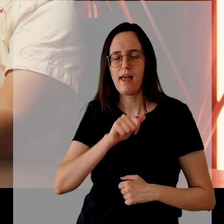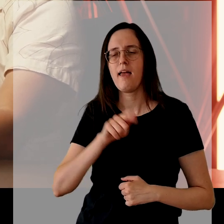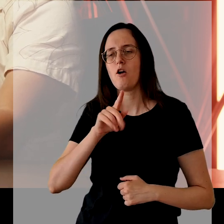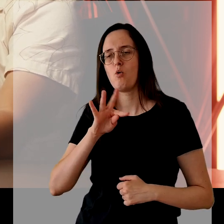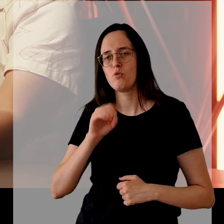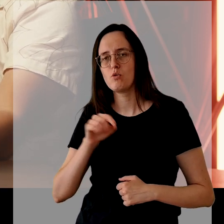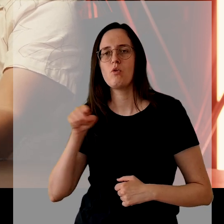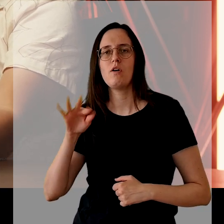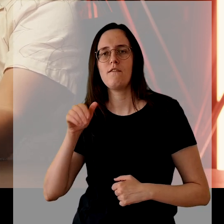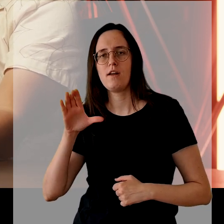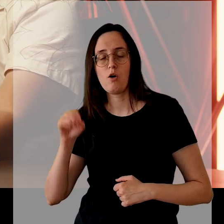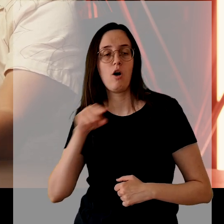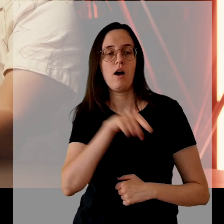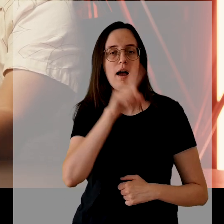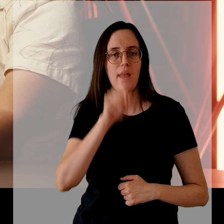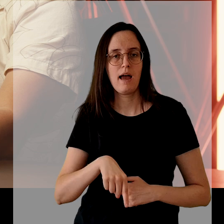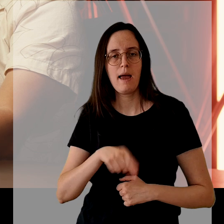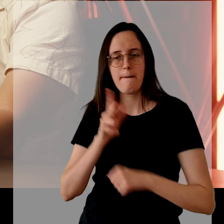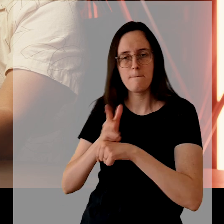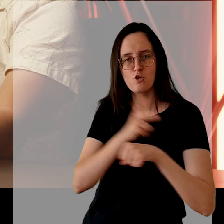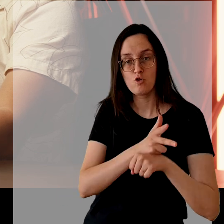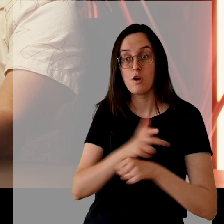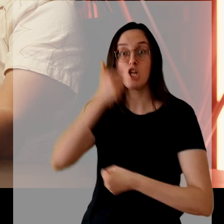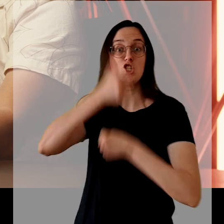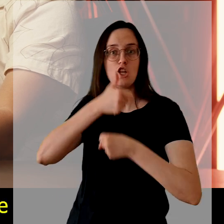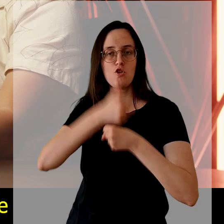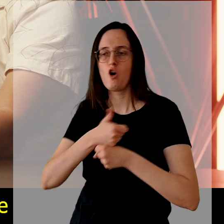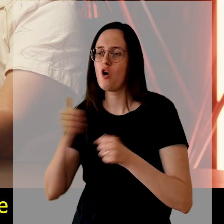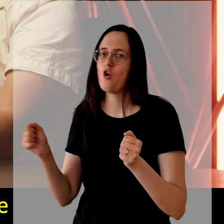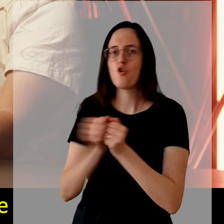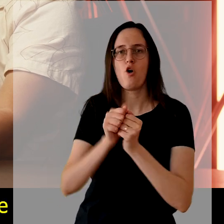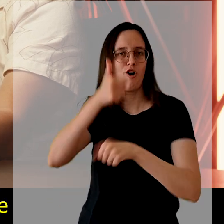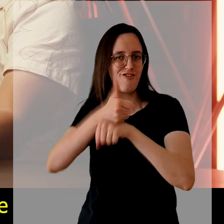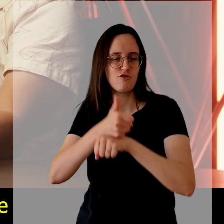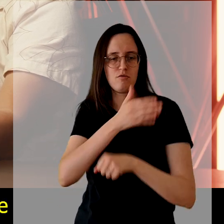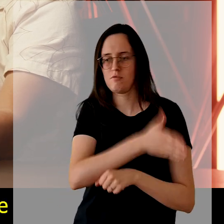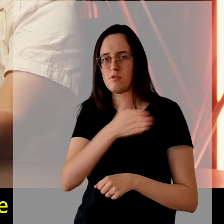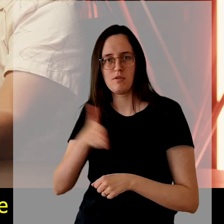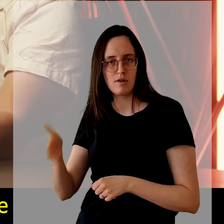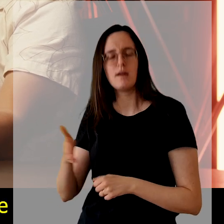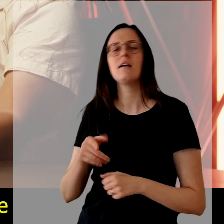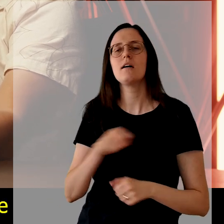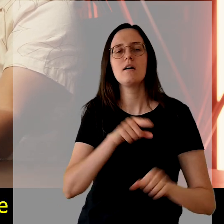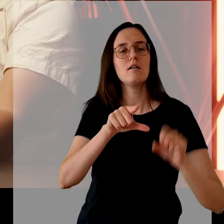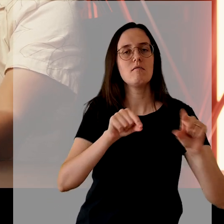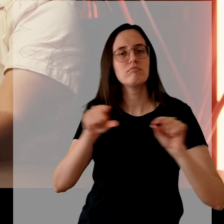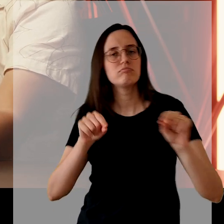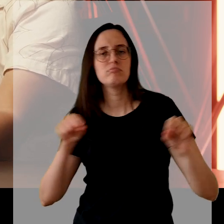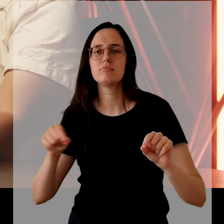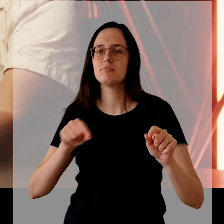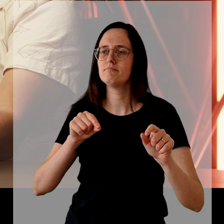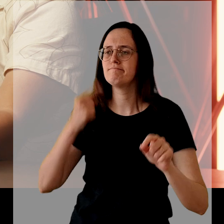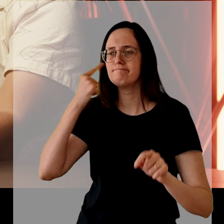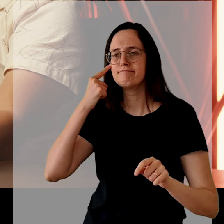Andrea produtora, o Guto o diretor e o Franco co-diretor. Foram algumas escolhas de